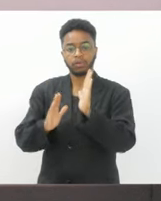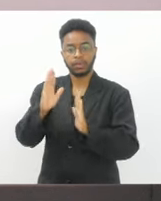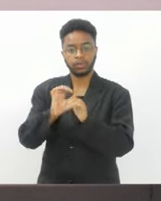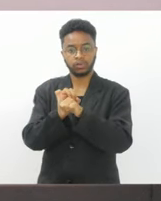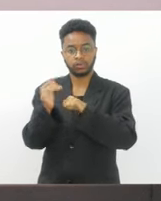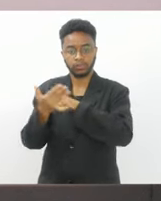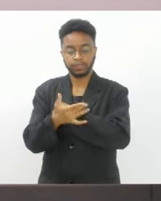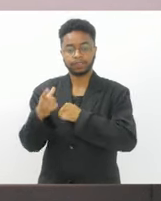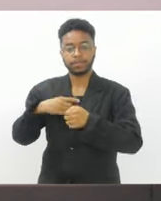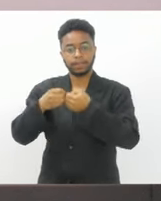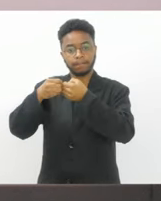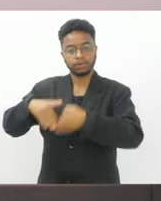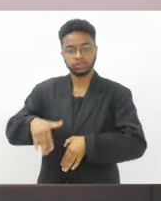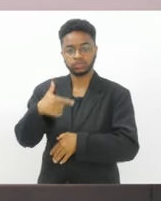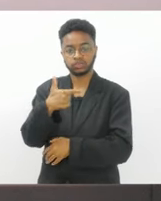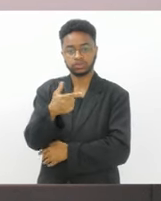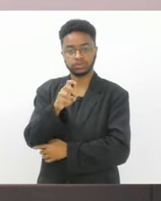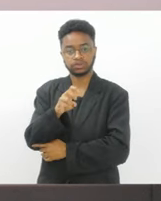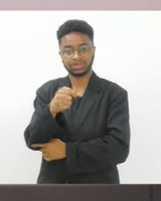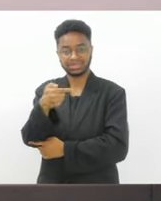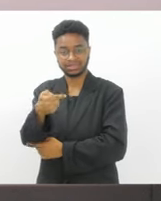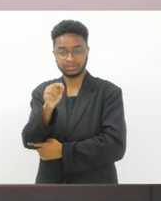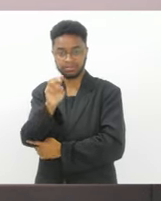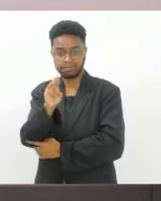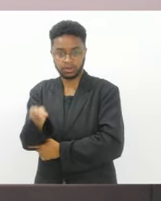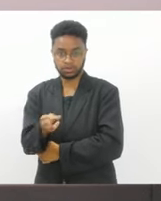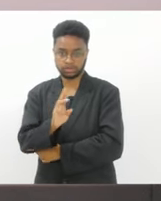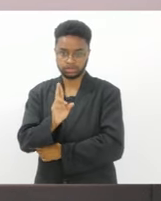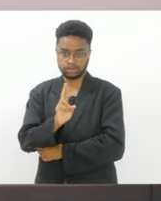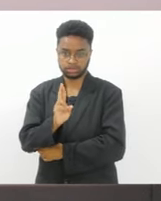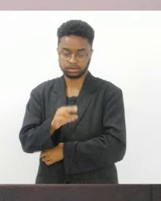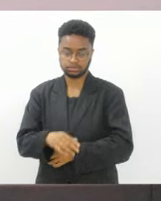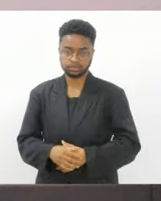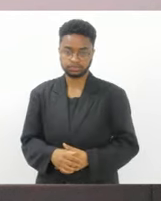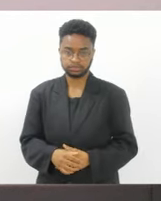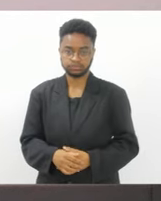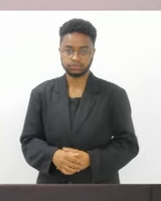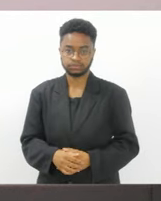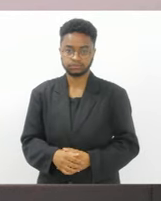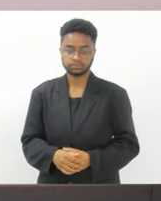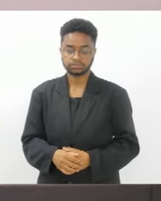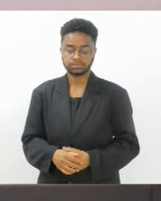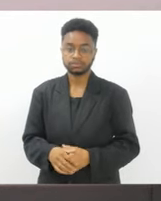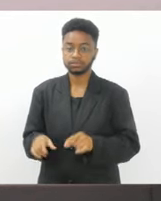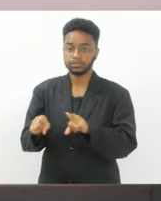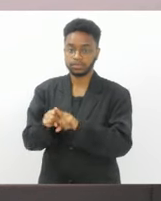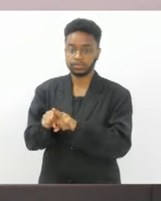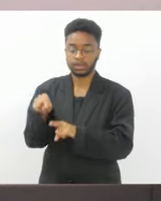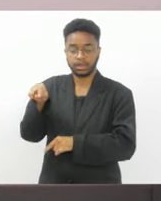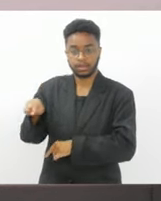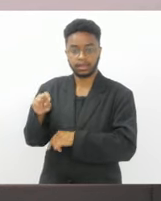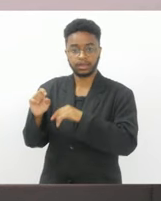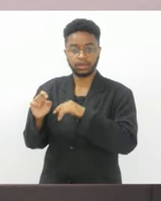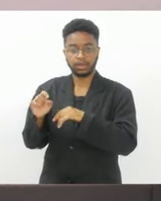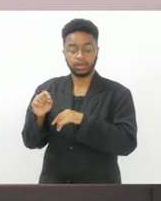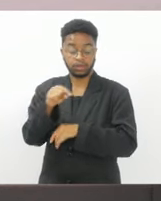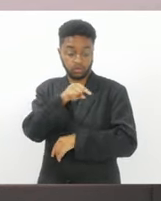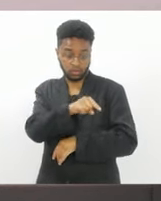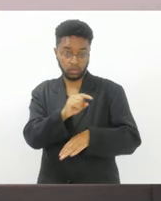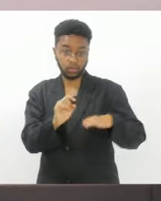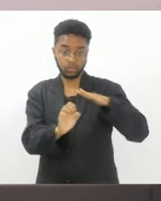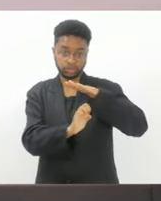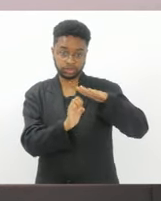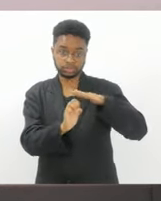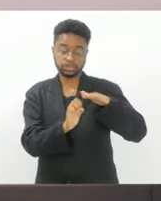de 257 milhões. E a Supervia, o Estado ainda